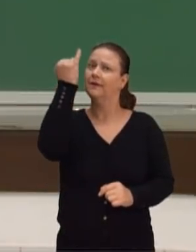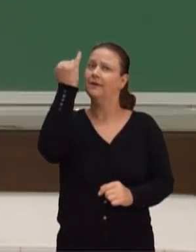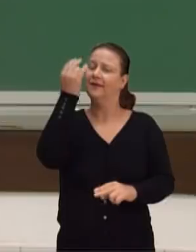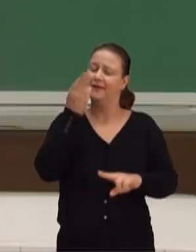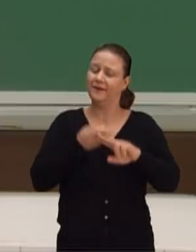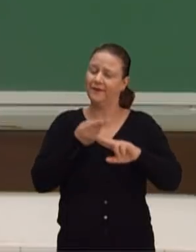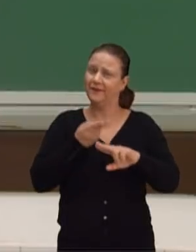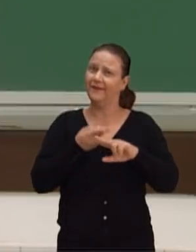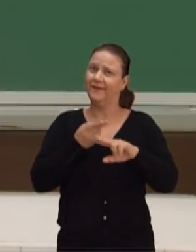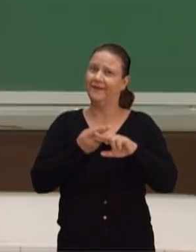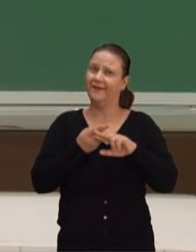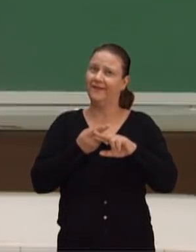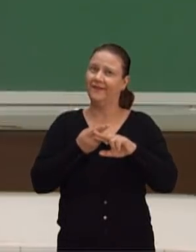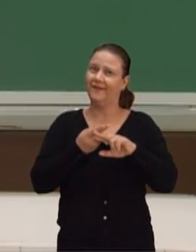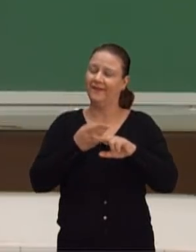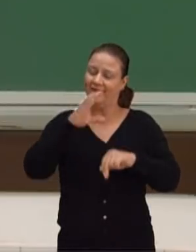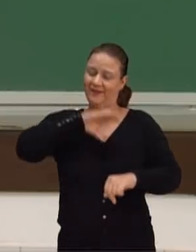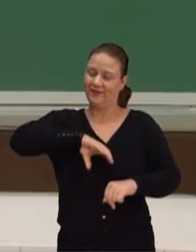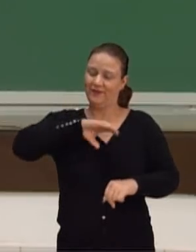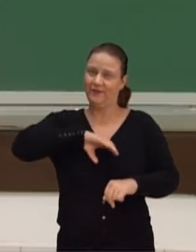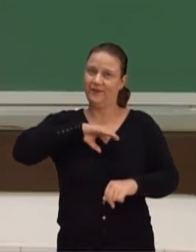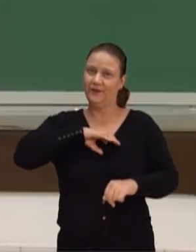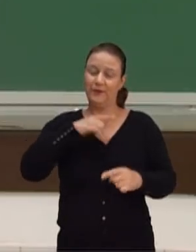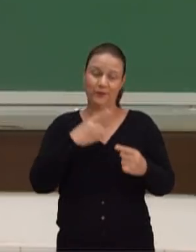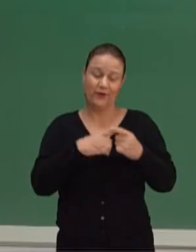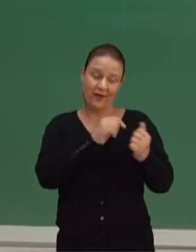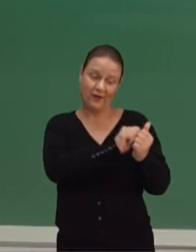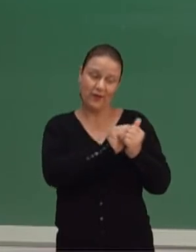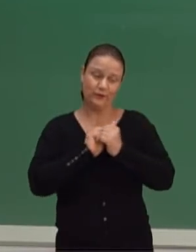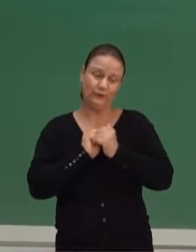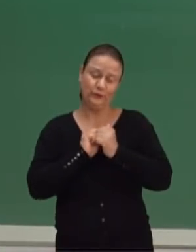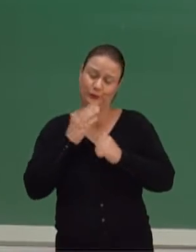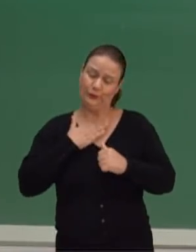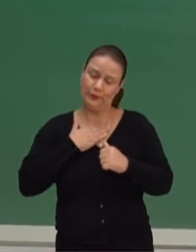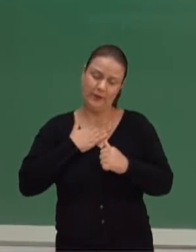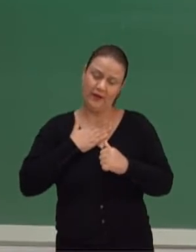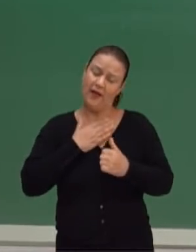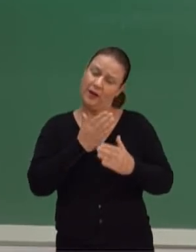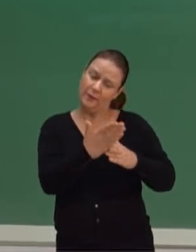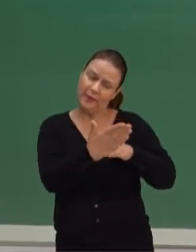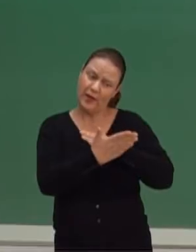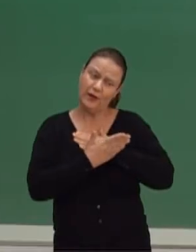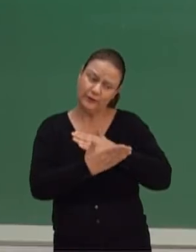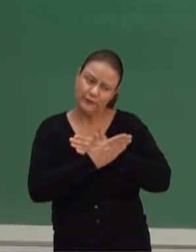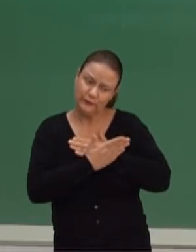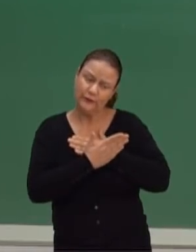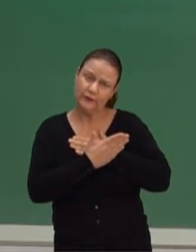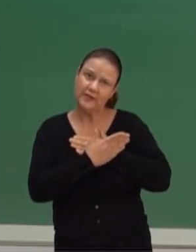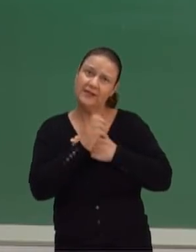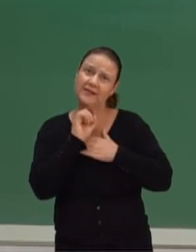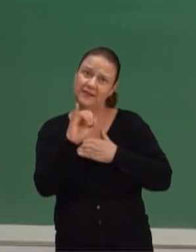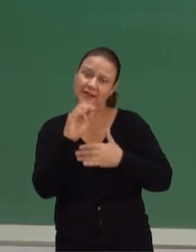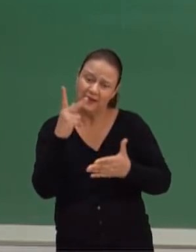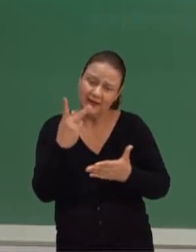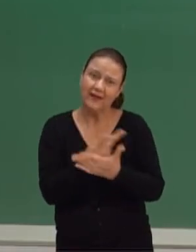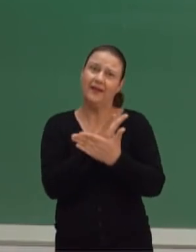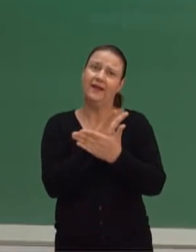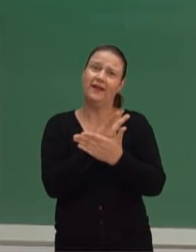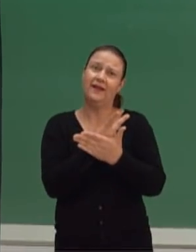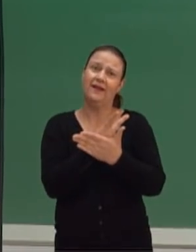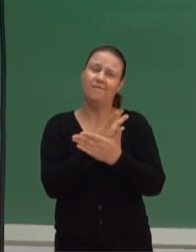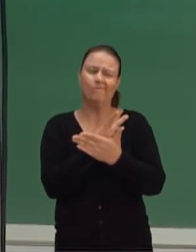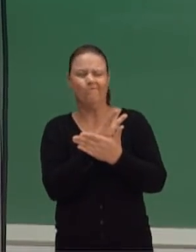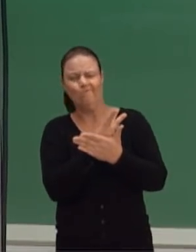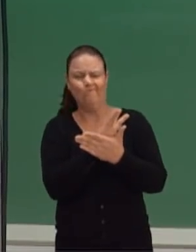minha parceira. Ela vai ficar ali porque ela vai me ajudar a corrigir aquilo que eu... Lembram? Primeiro,